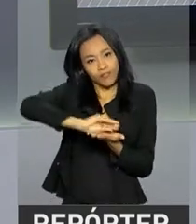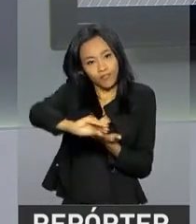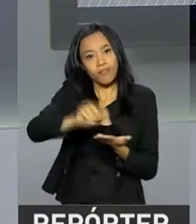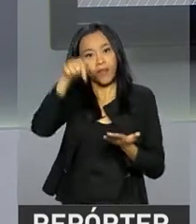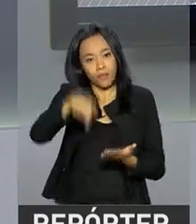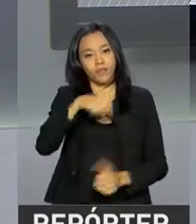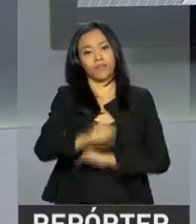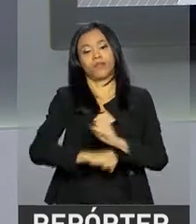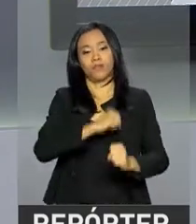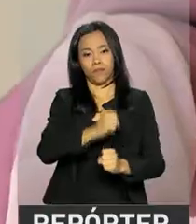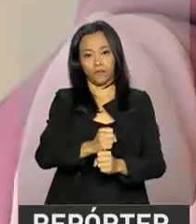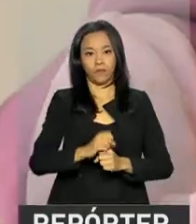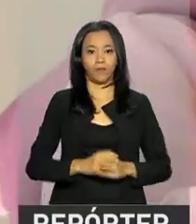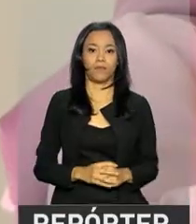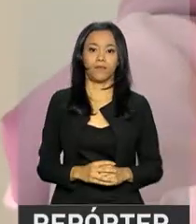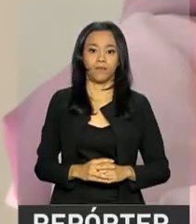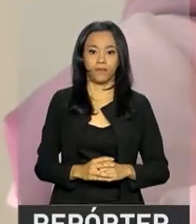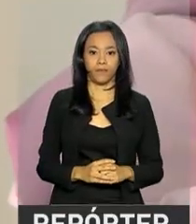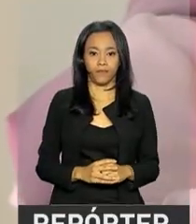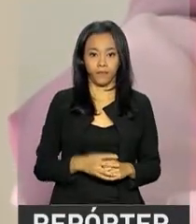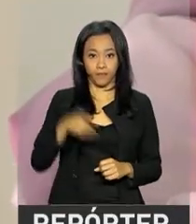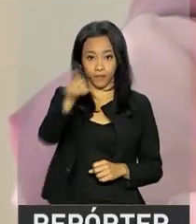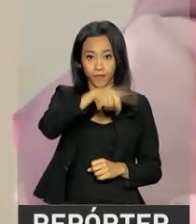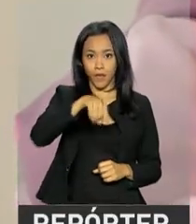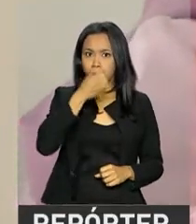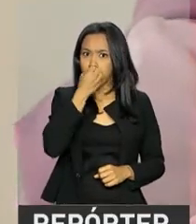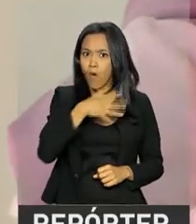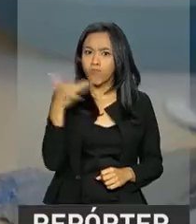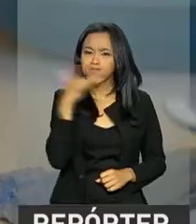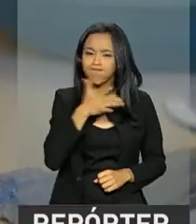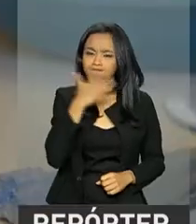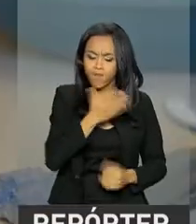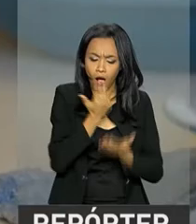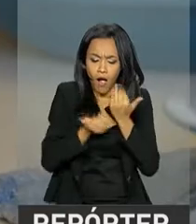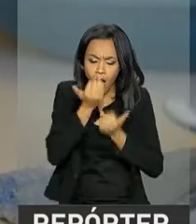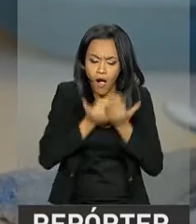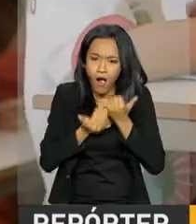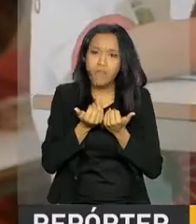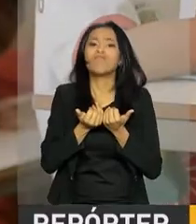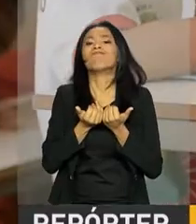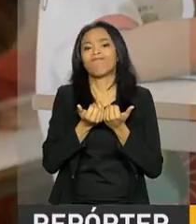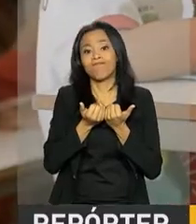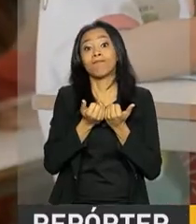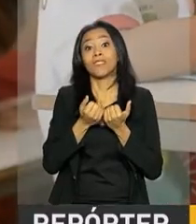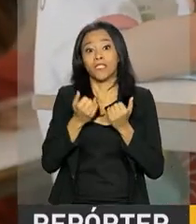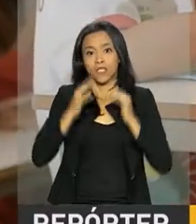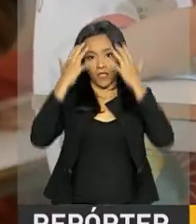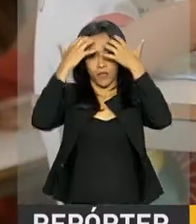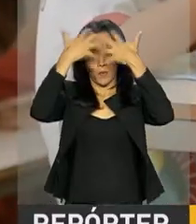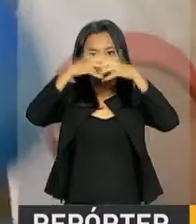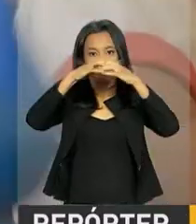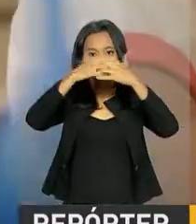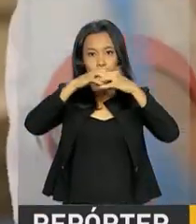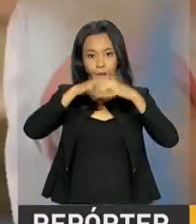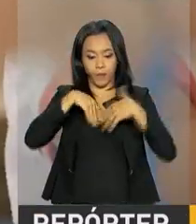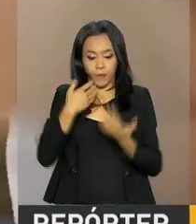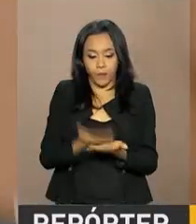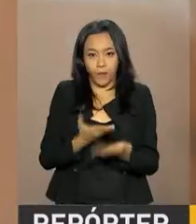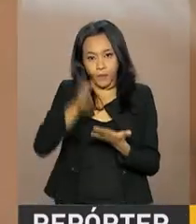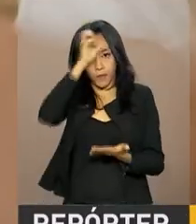este ano uma boa alimentação como aliada no desenvolvimento escolar